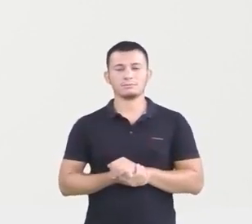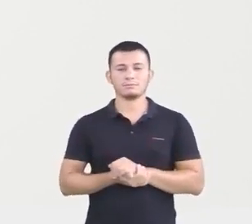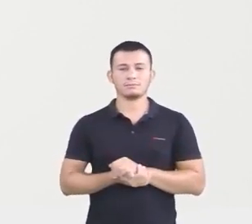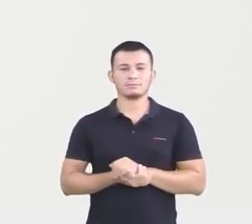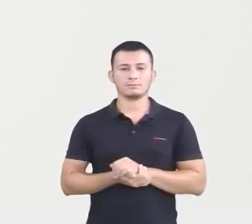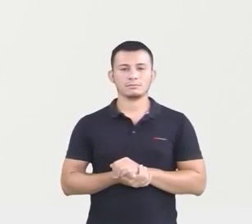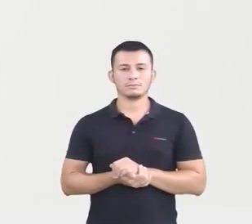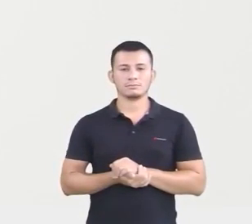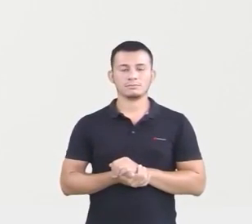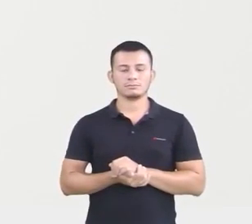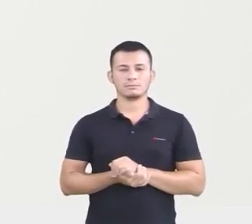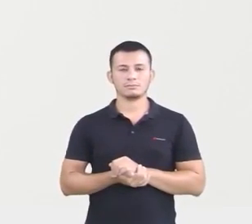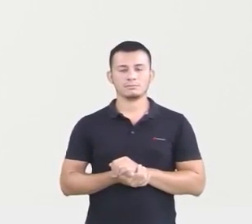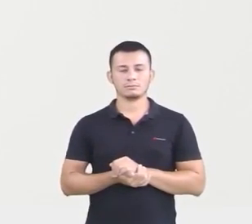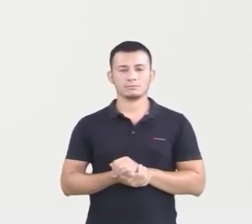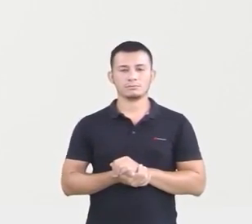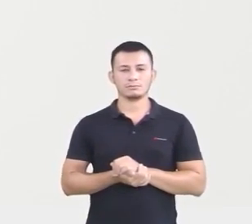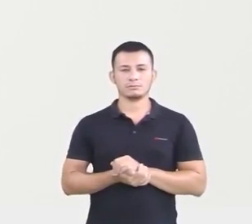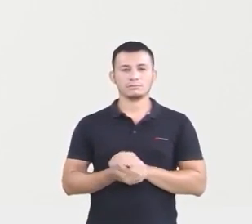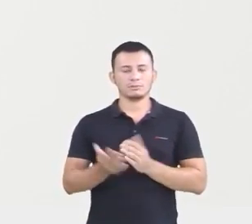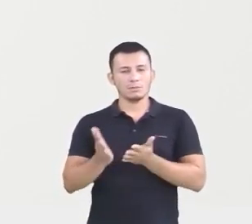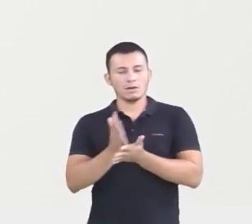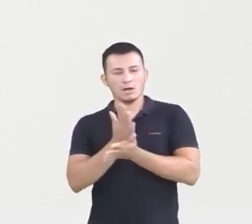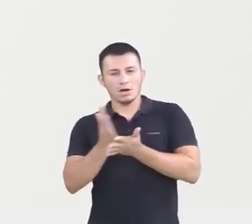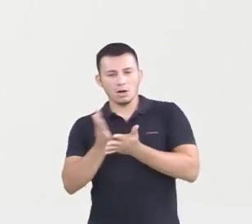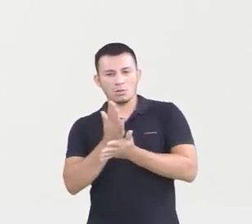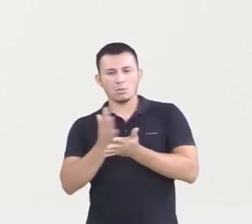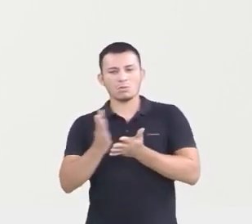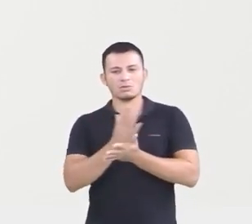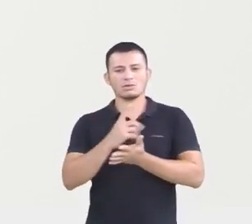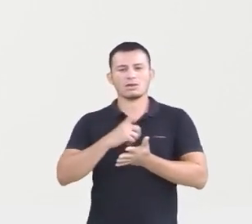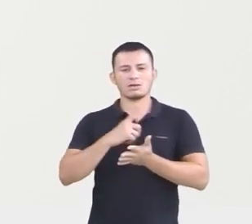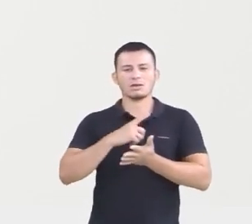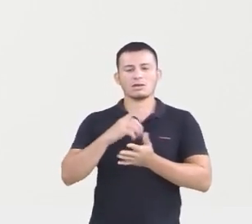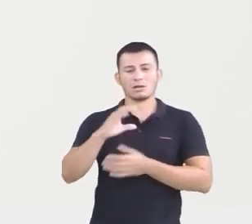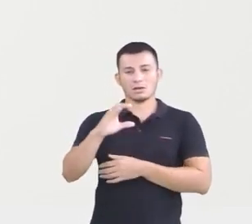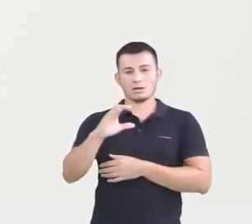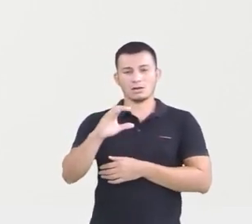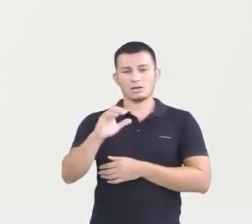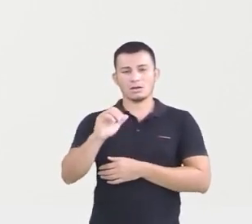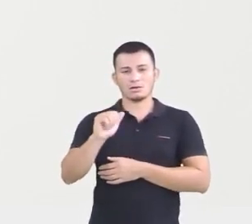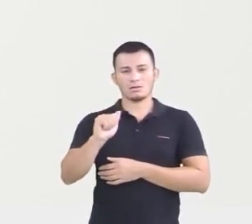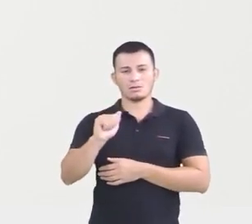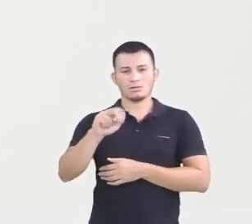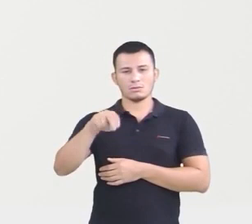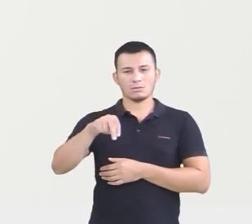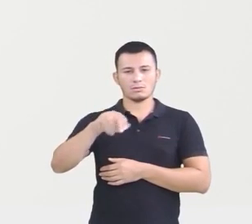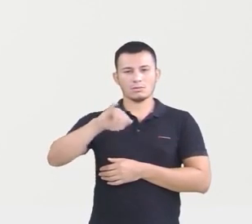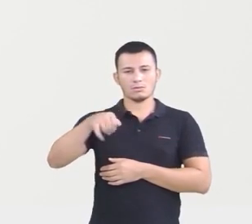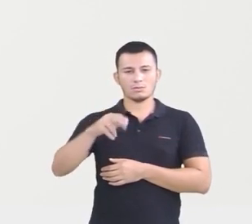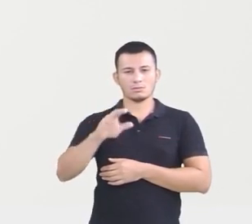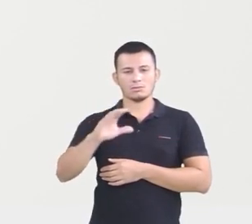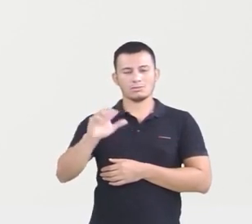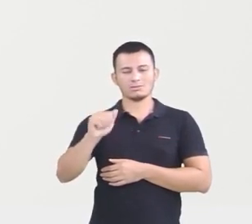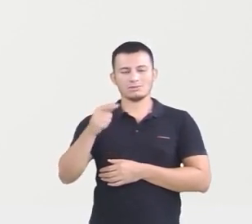e alguns outros tipos de conjunções, como aqui as conjunções aditivas.